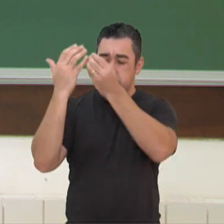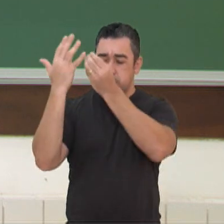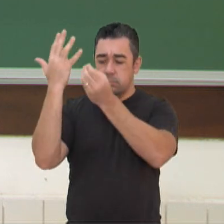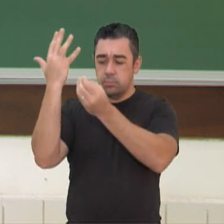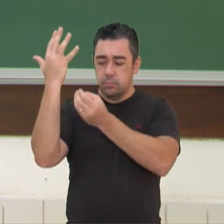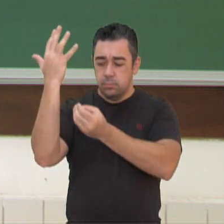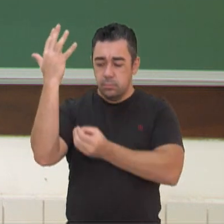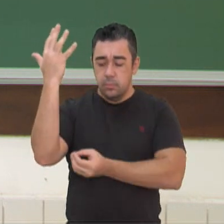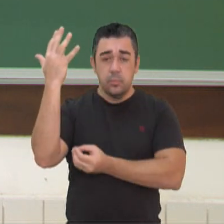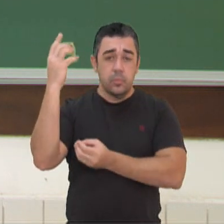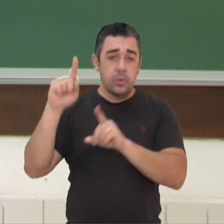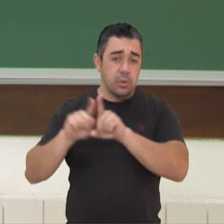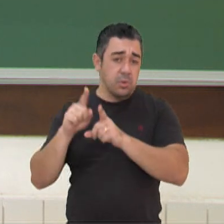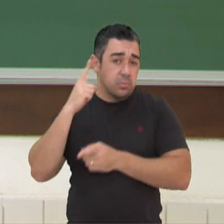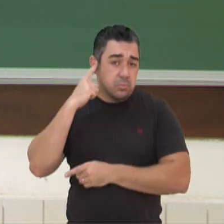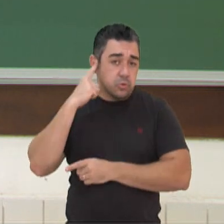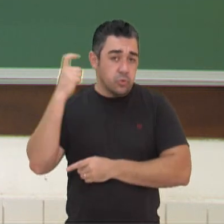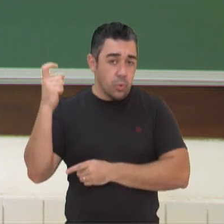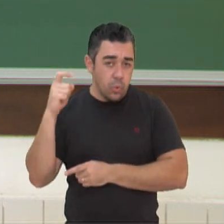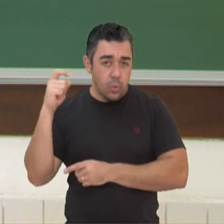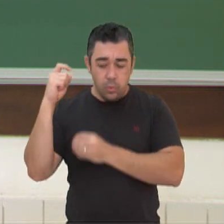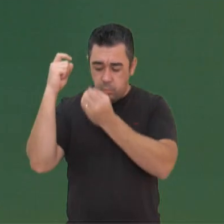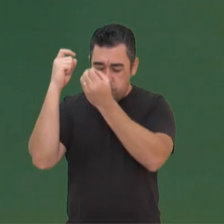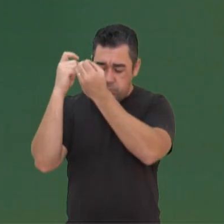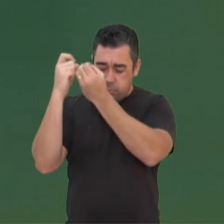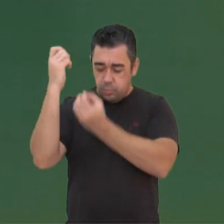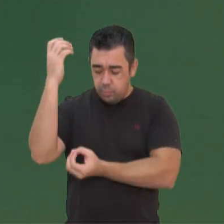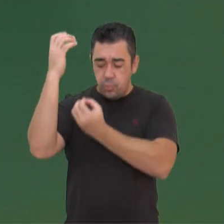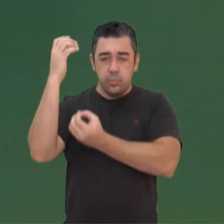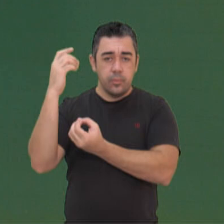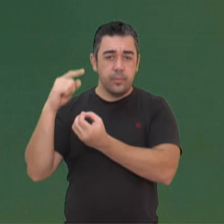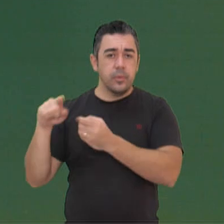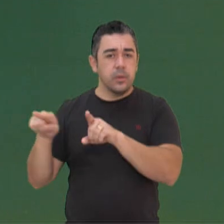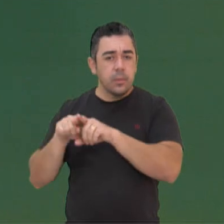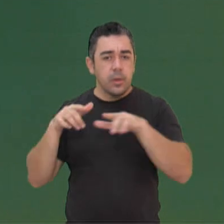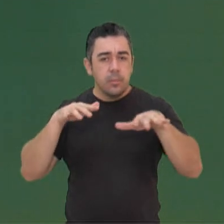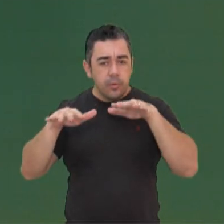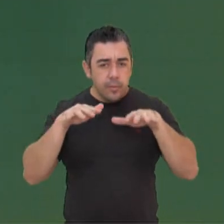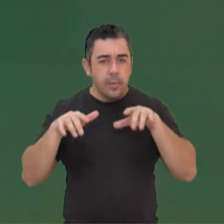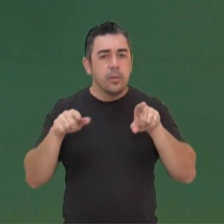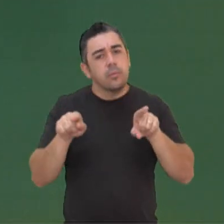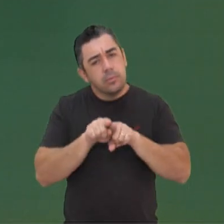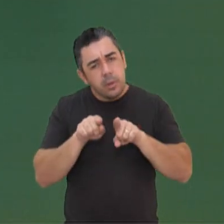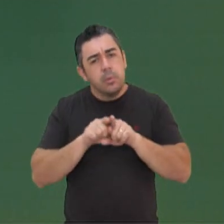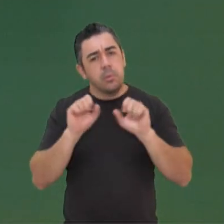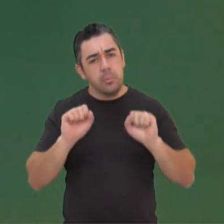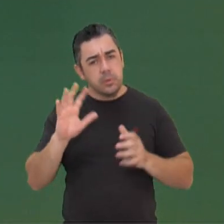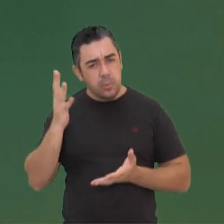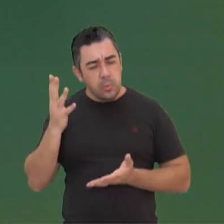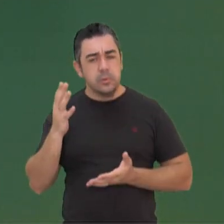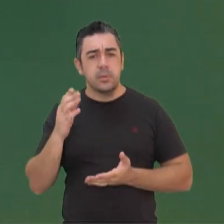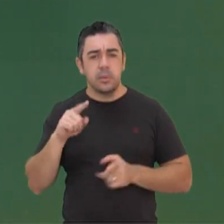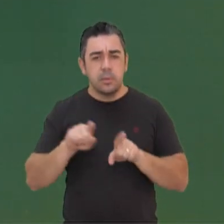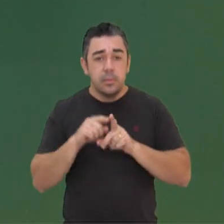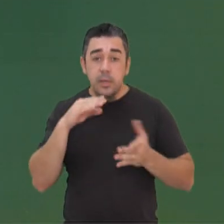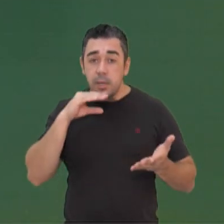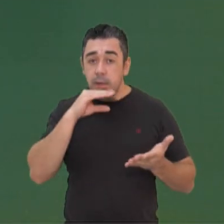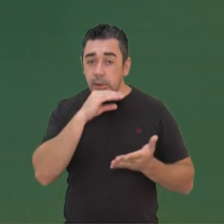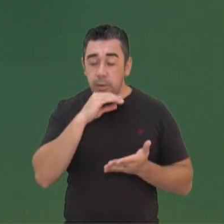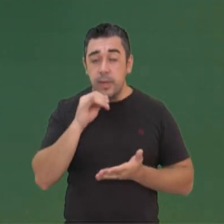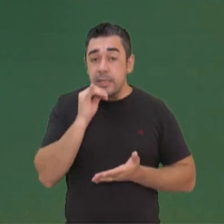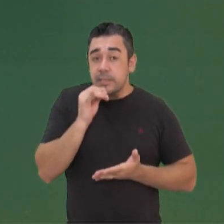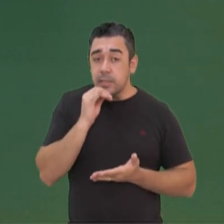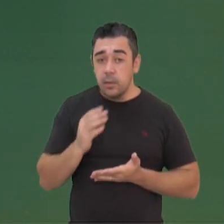exemplo, energia sonora e energia de movimento. Também um pouquinho de energia térmica pode ocorrer. Eu vou usar esse